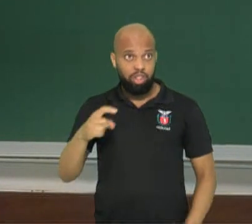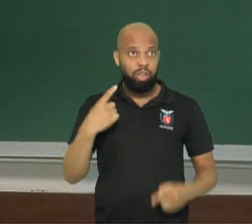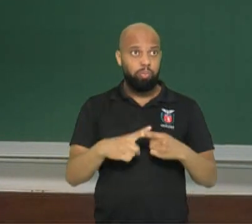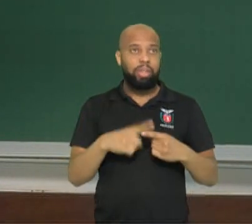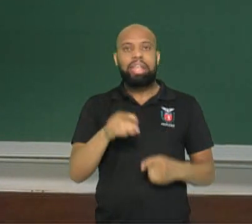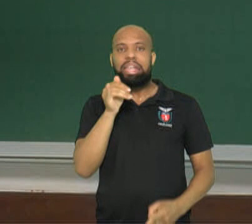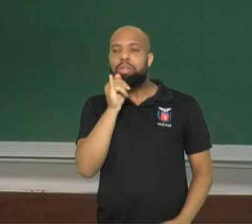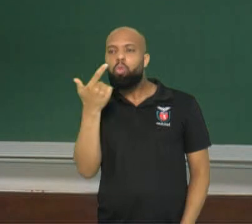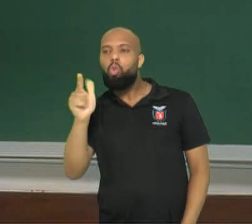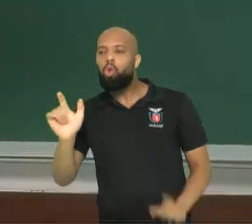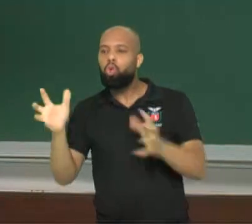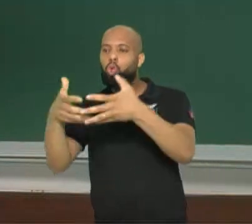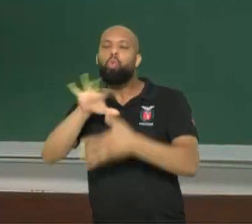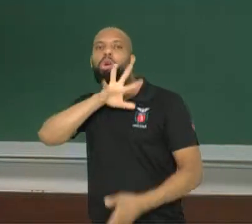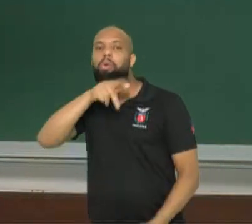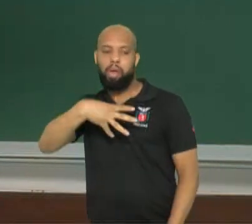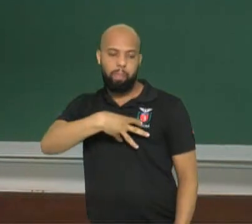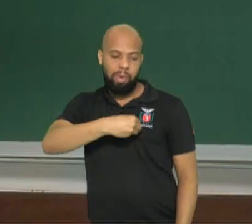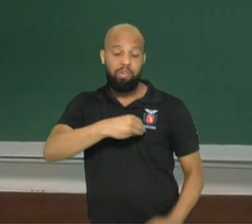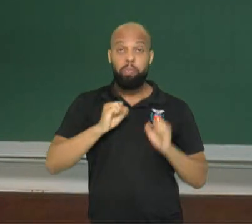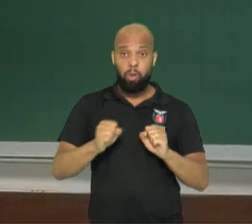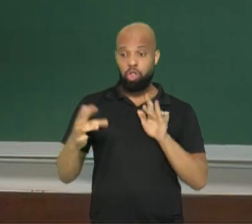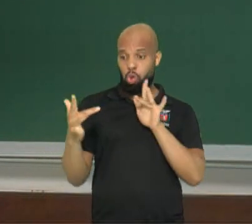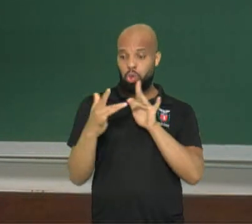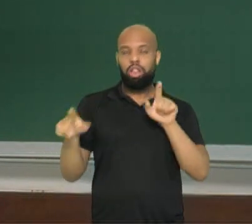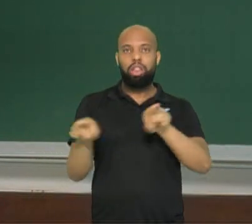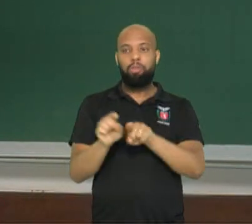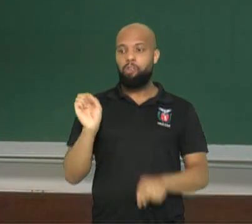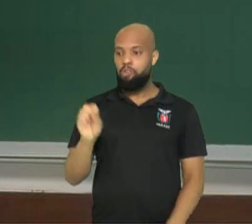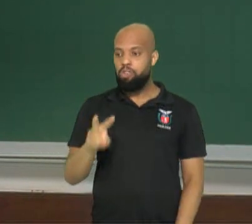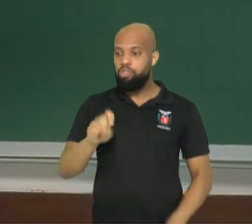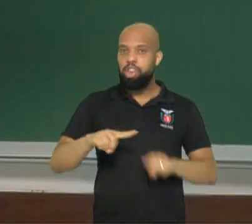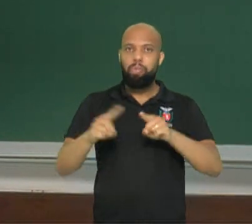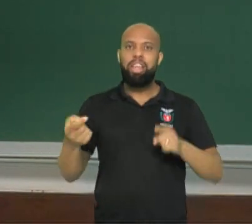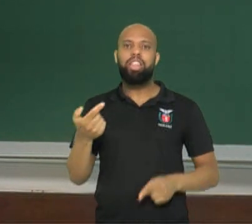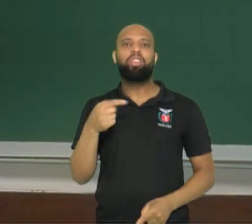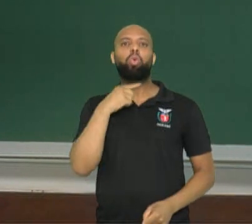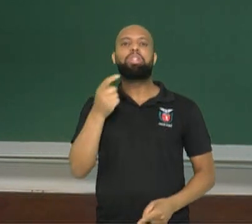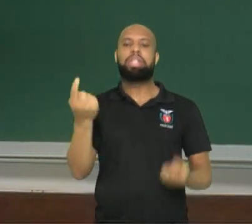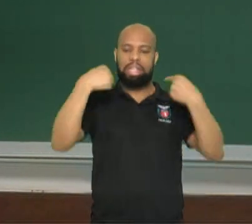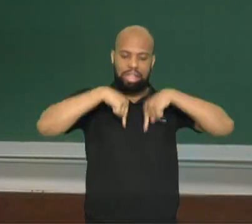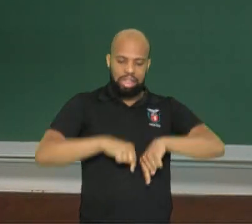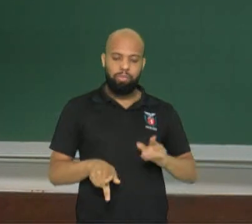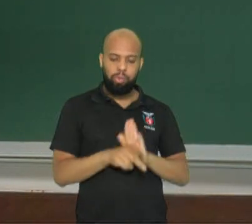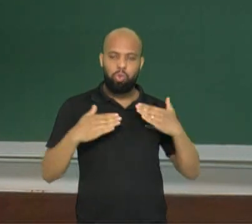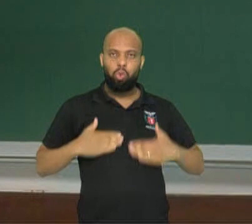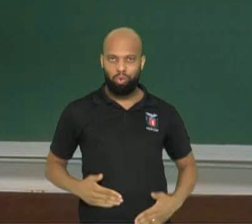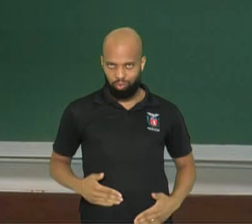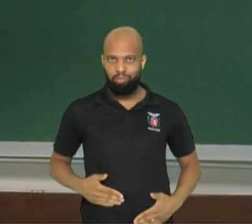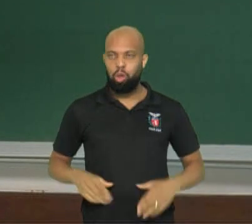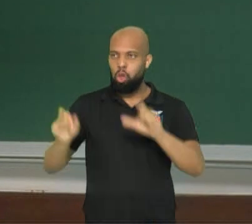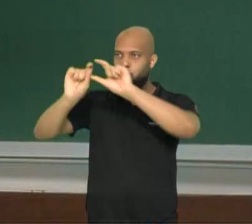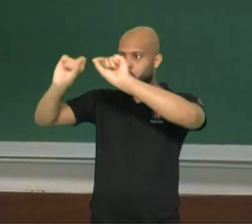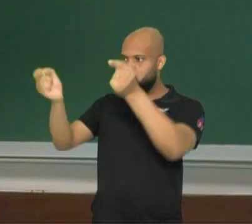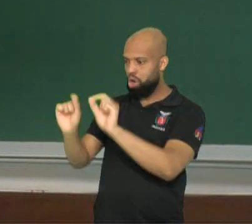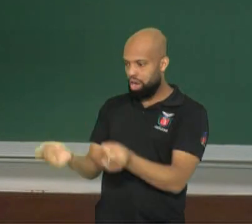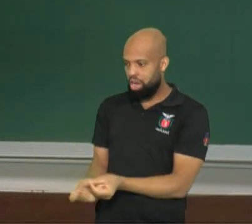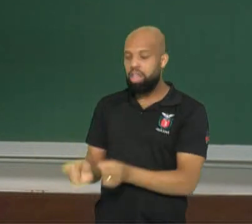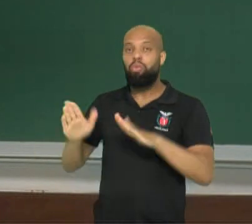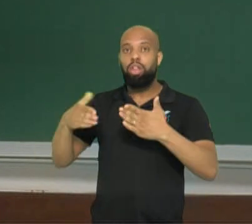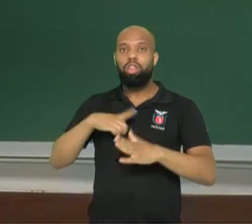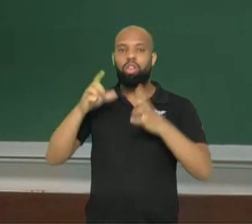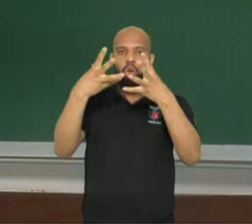mamífero ter contato também, mas é um vírus que não consegue infectar aquele corpo, aquele organismo. Então, dilui essa doença na